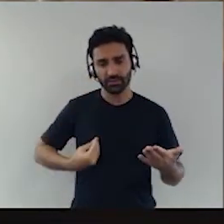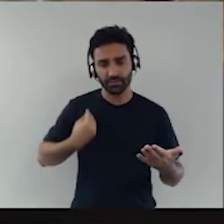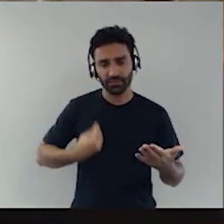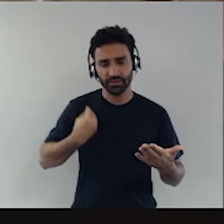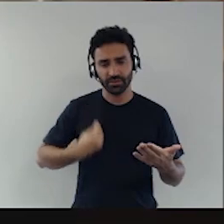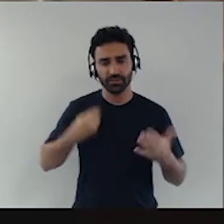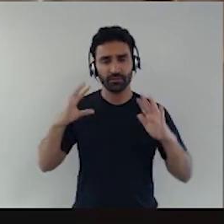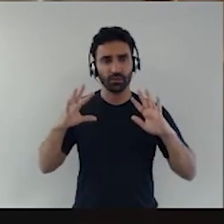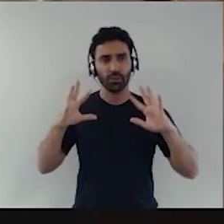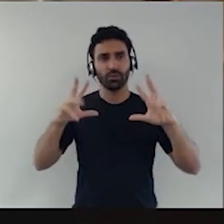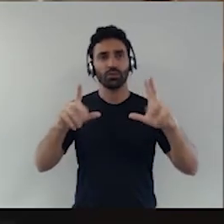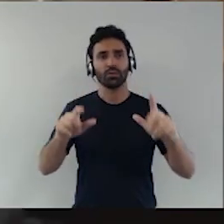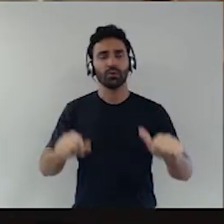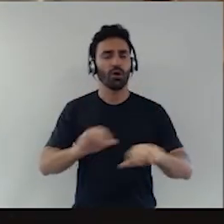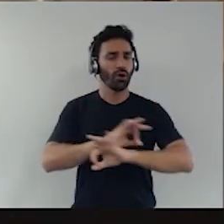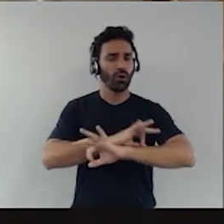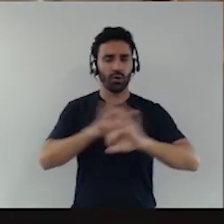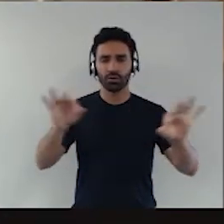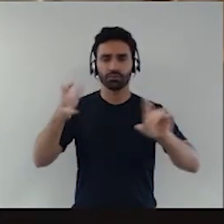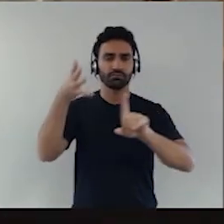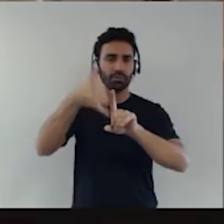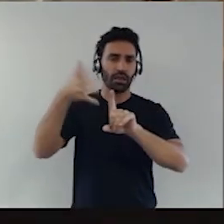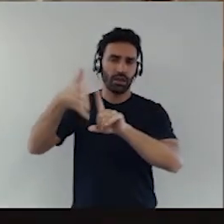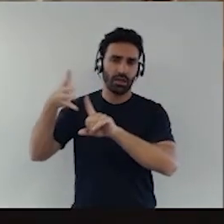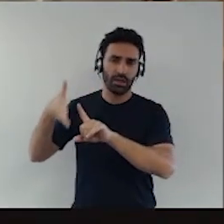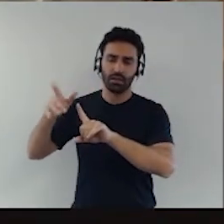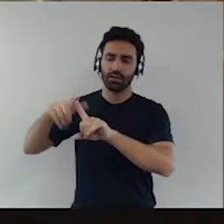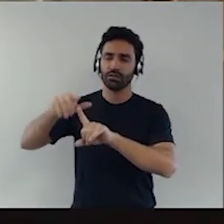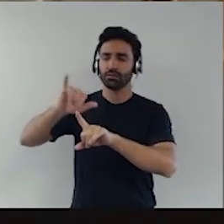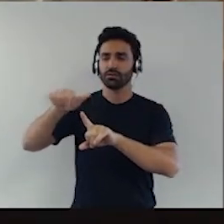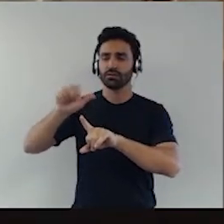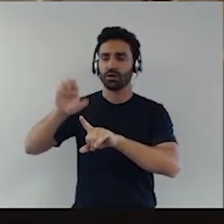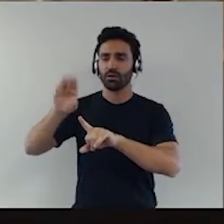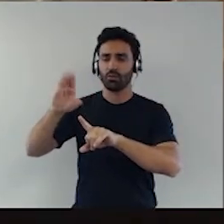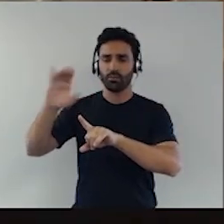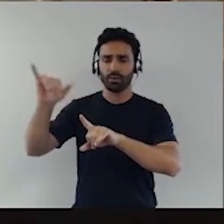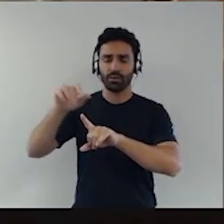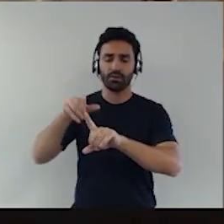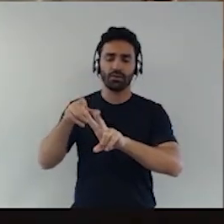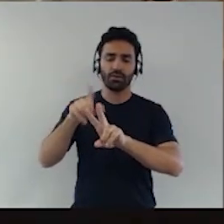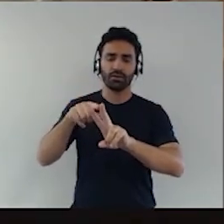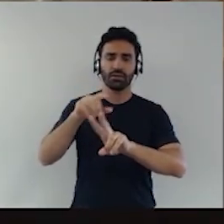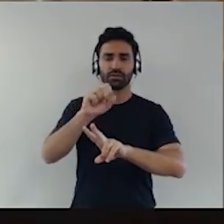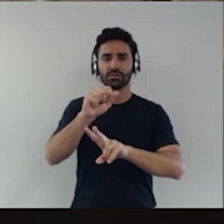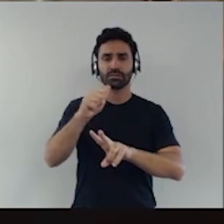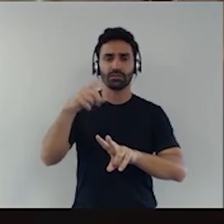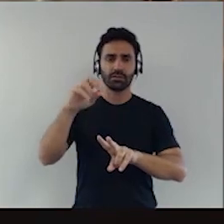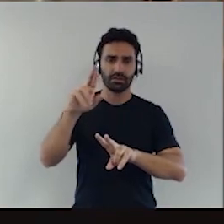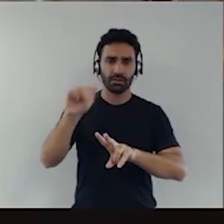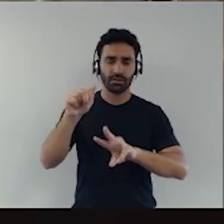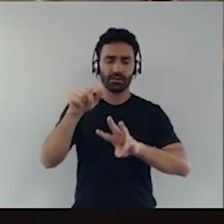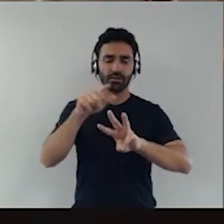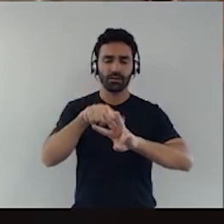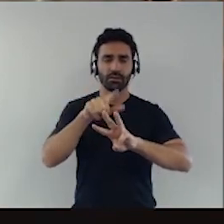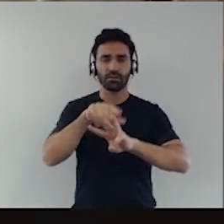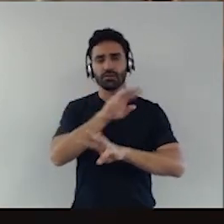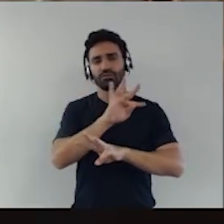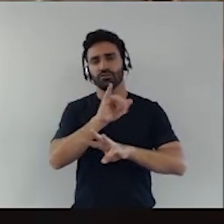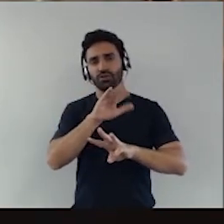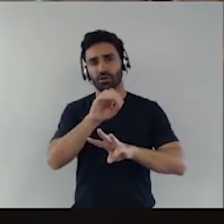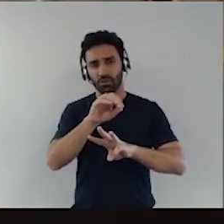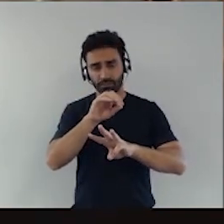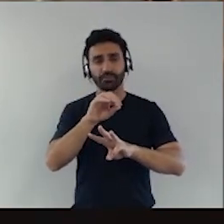as excelentes explanações do doutor Jacobi Fernandes, da doutora Sandra, do doutor